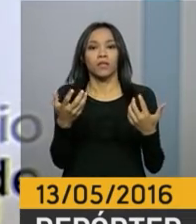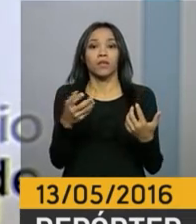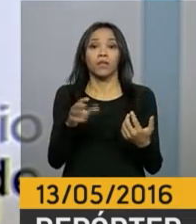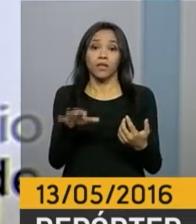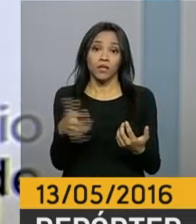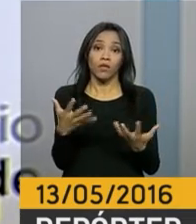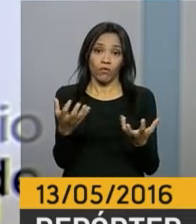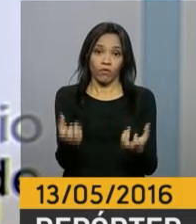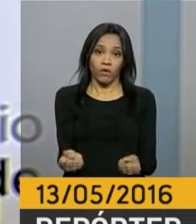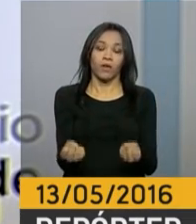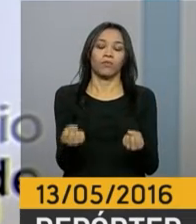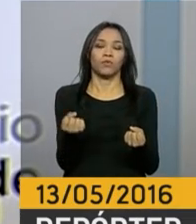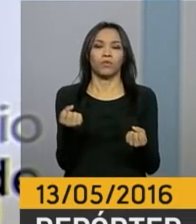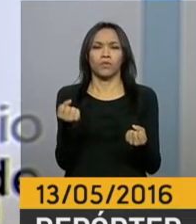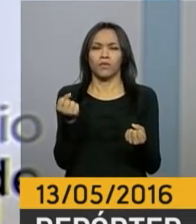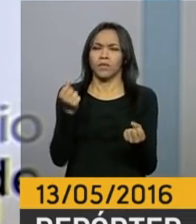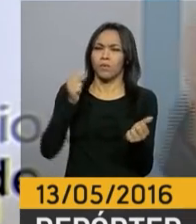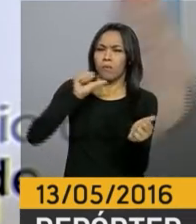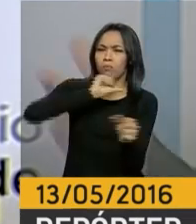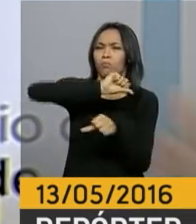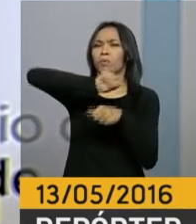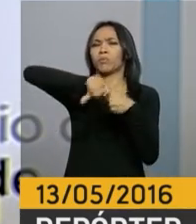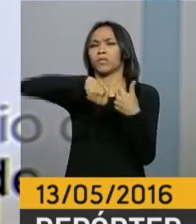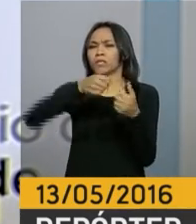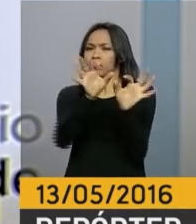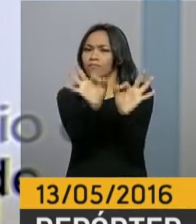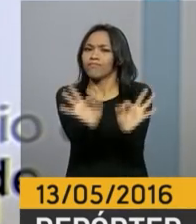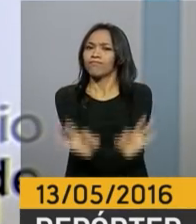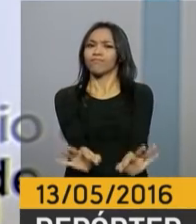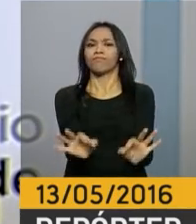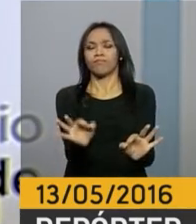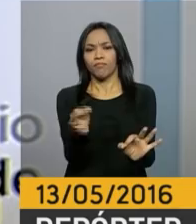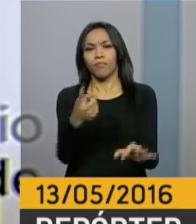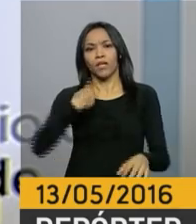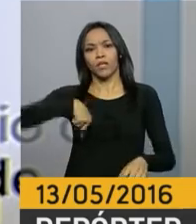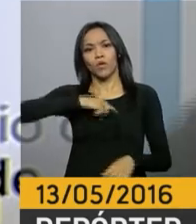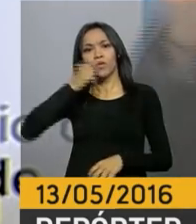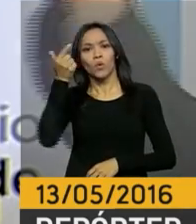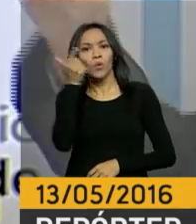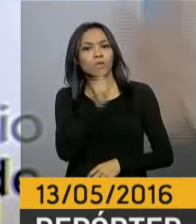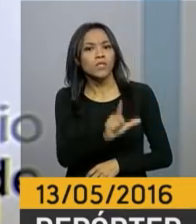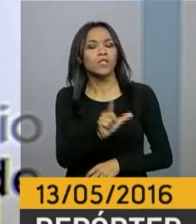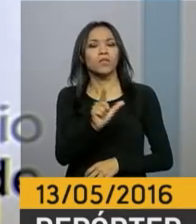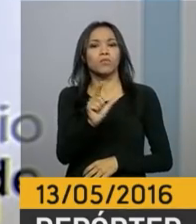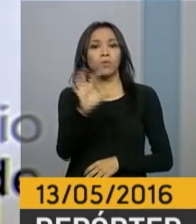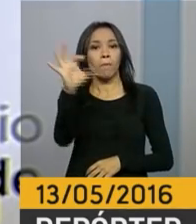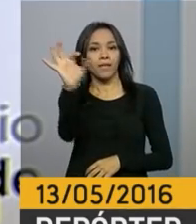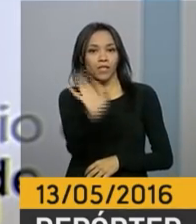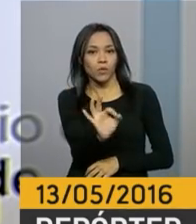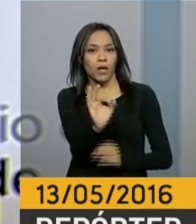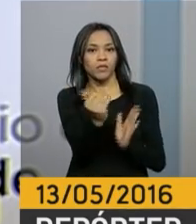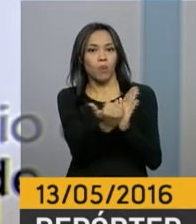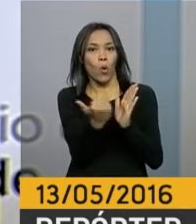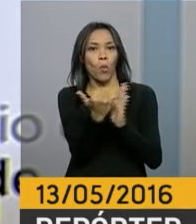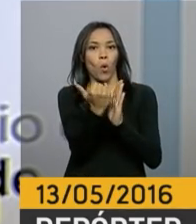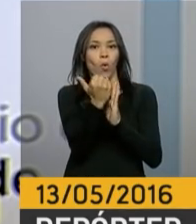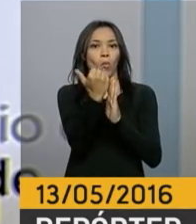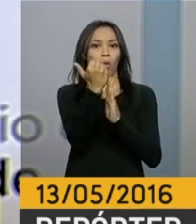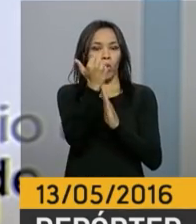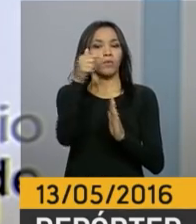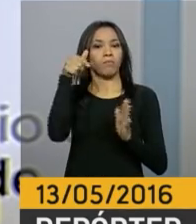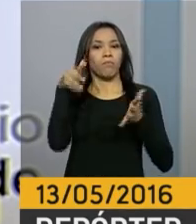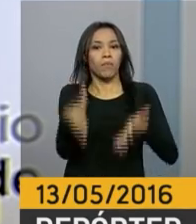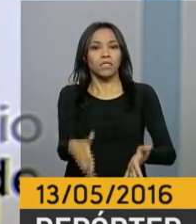eh adequada para que a gente consiga alcançar eh percentuais maiores de médicos brasileiros no mais médico